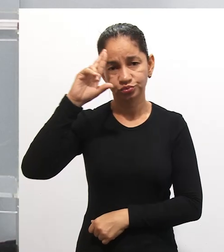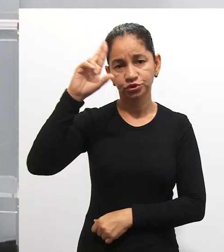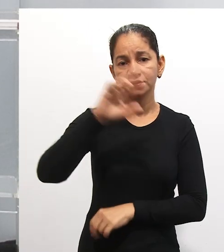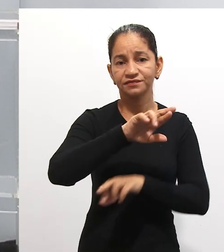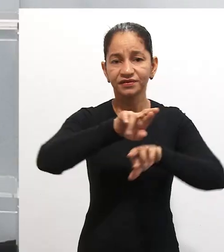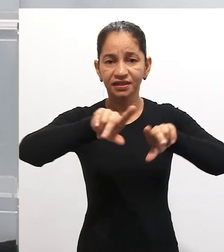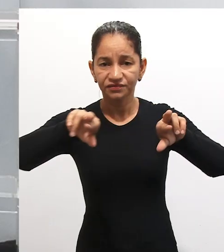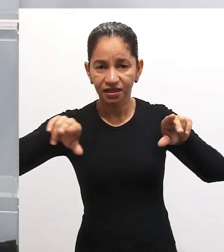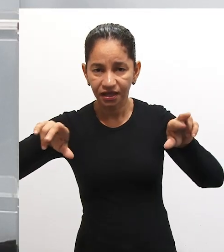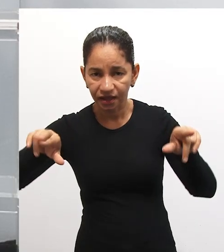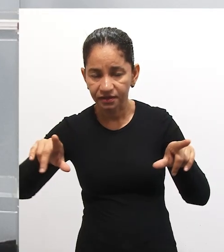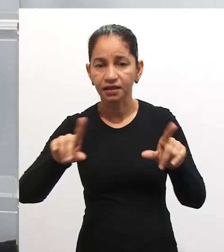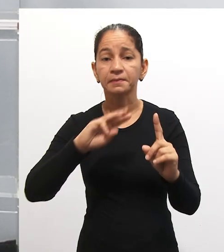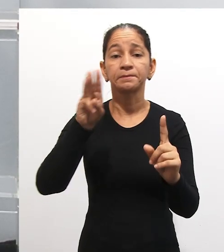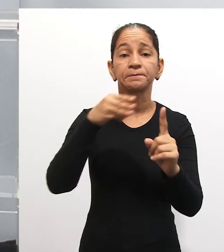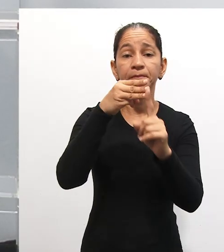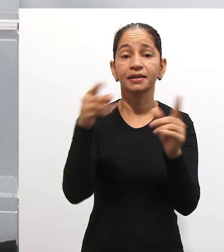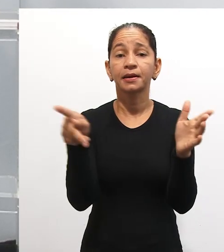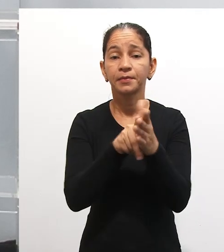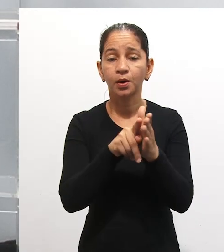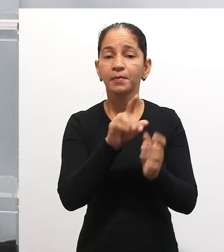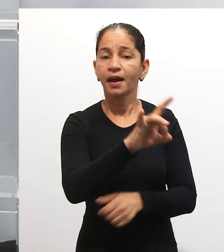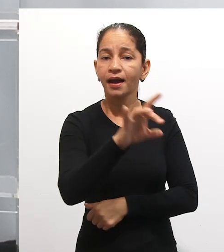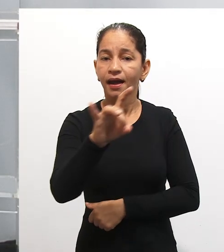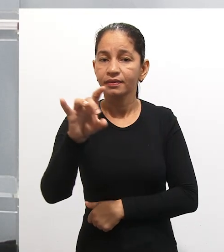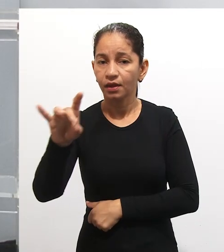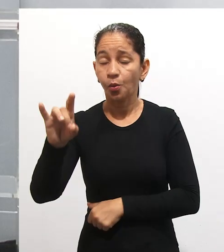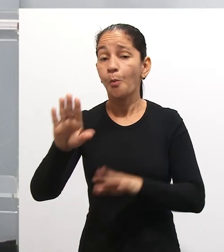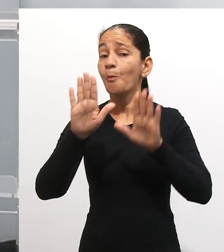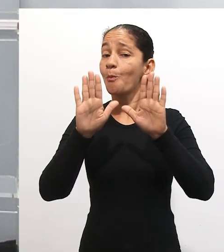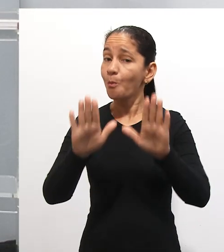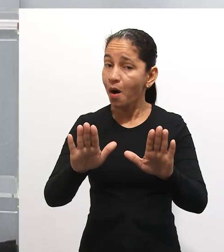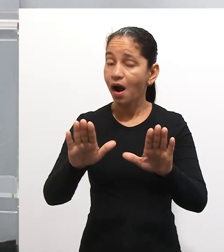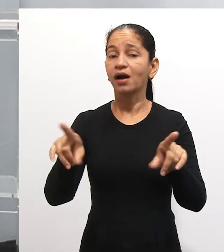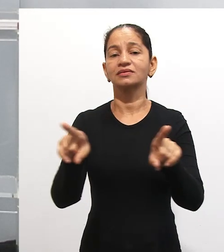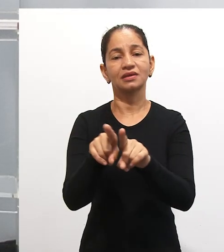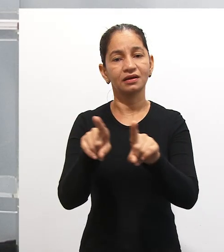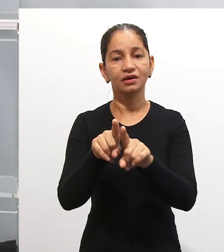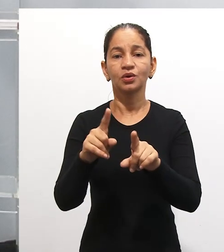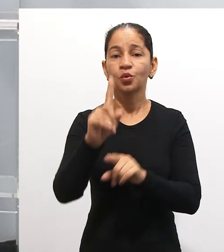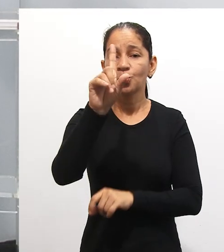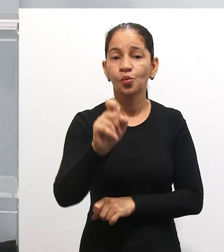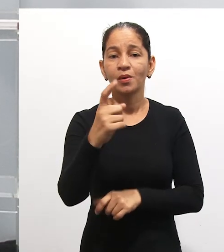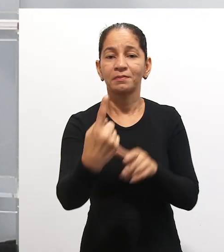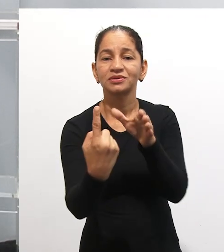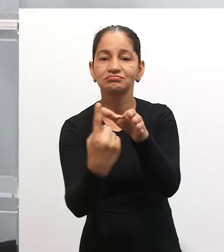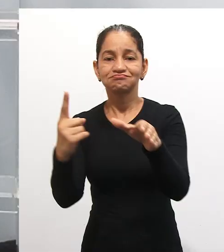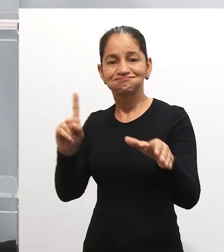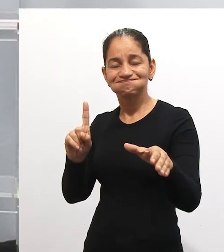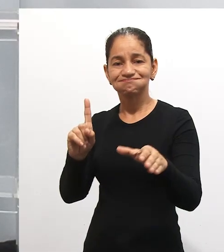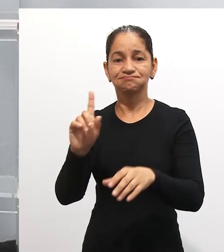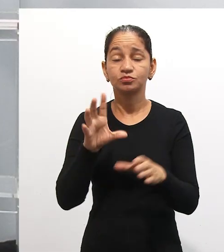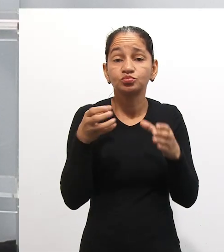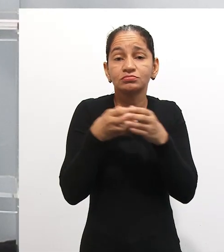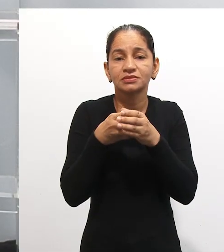serem alcançadas. Mas a gente tem ali normalmente um departamento que cuida,